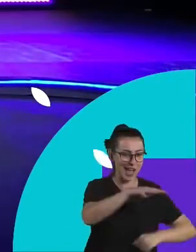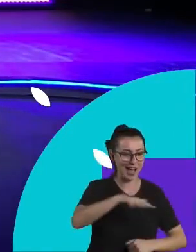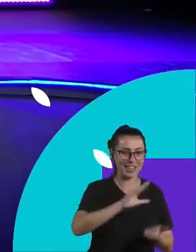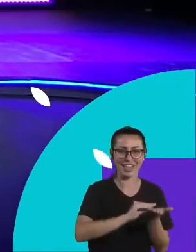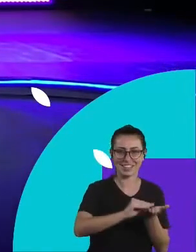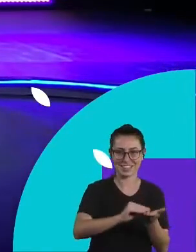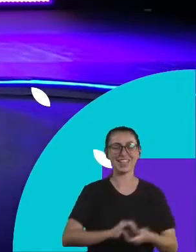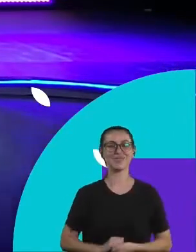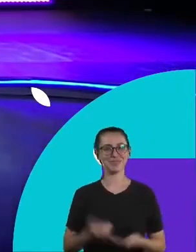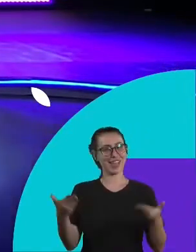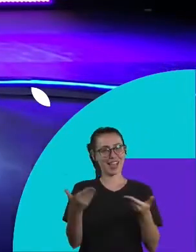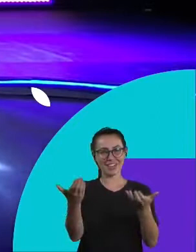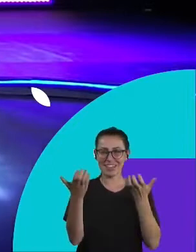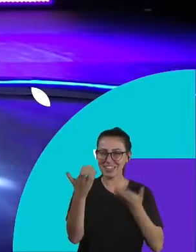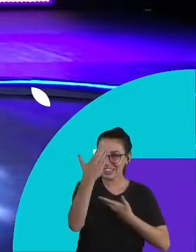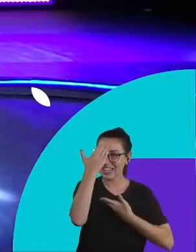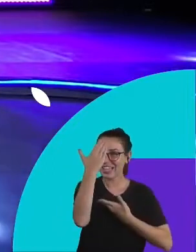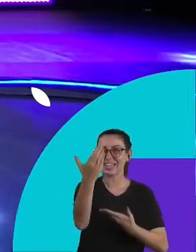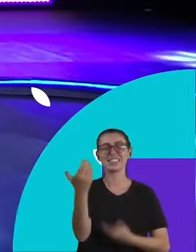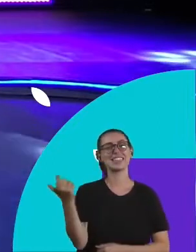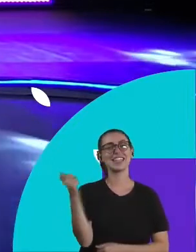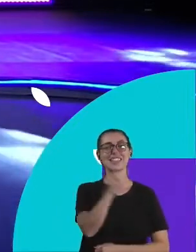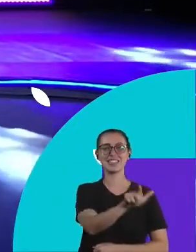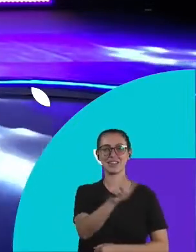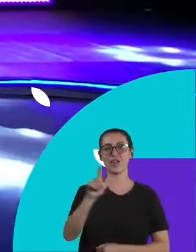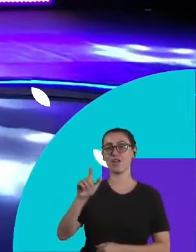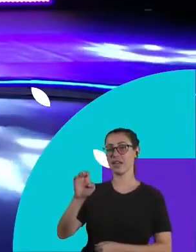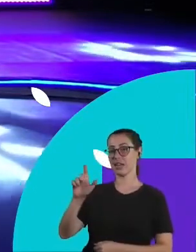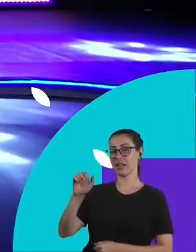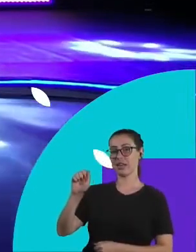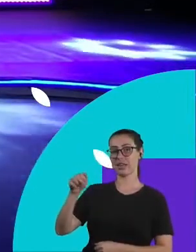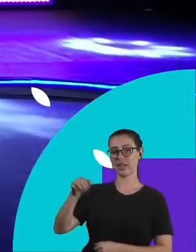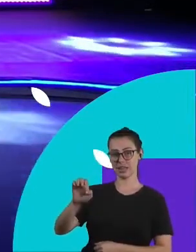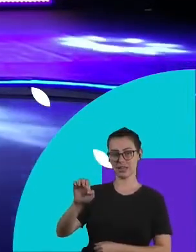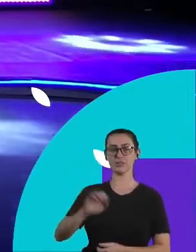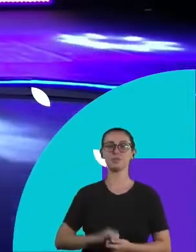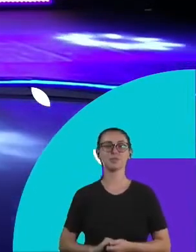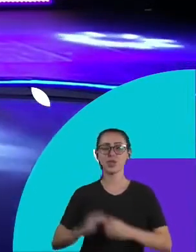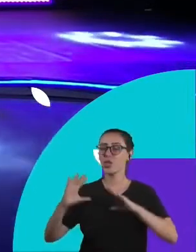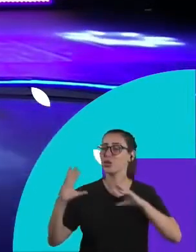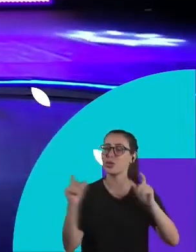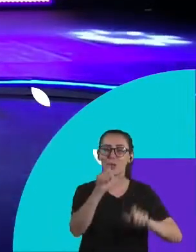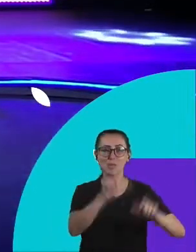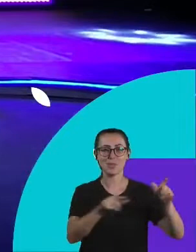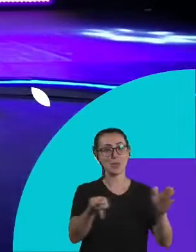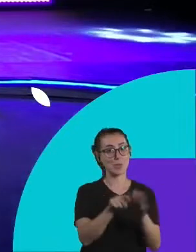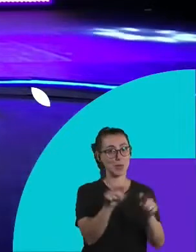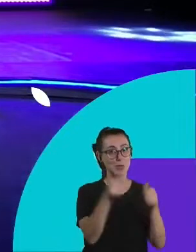também agradecer mais uma vez, a Carol já falou, em nome da Eliane Trindade, todo o pessoal da Folha de São